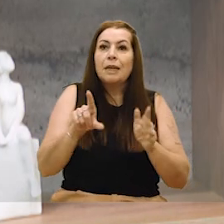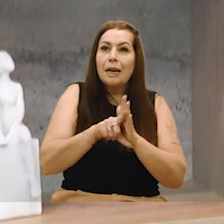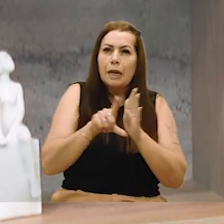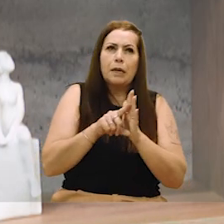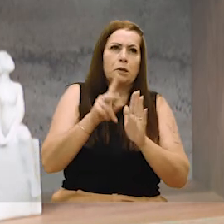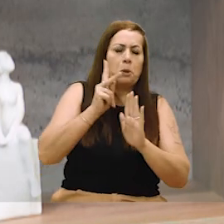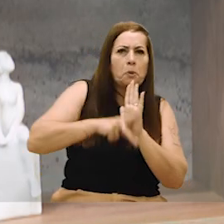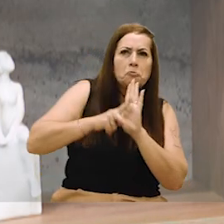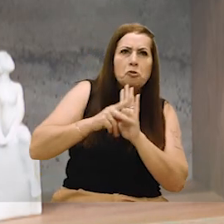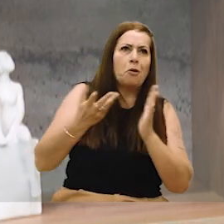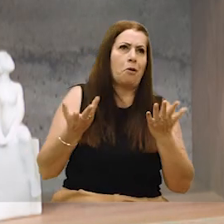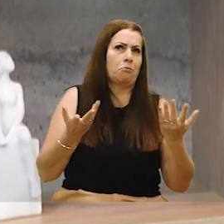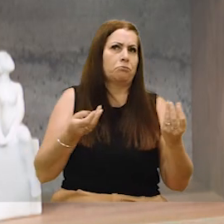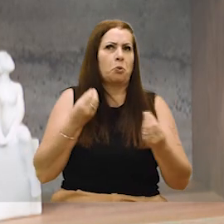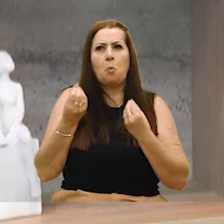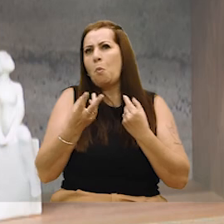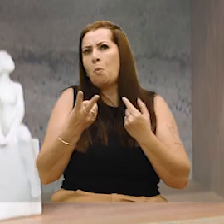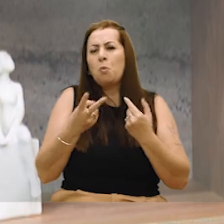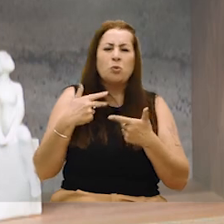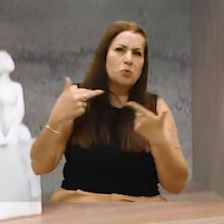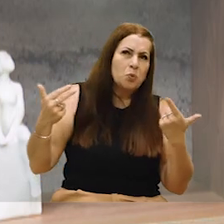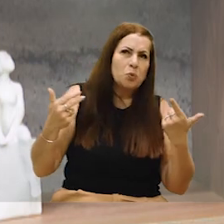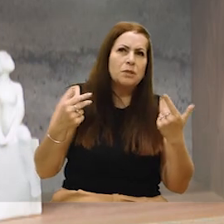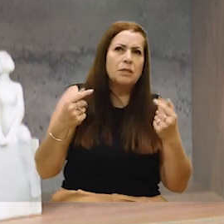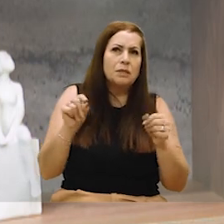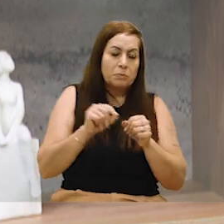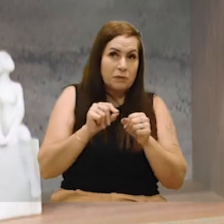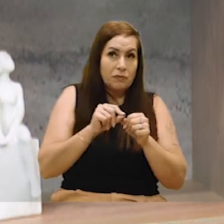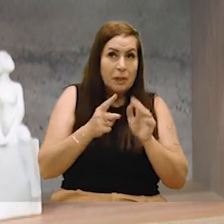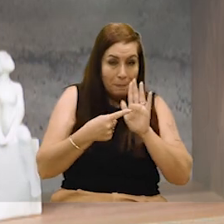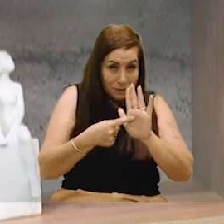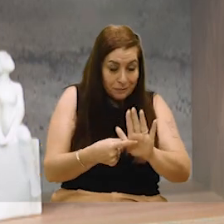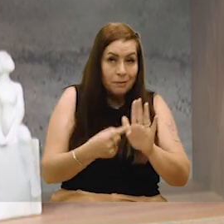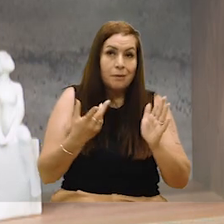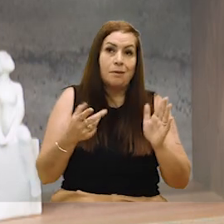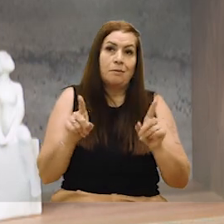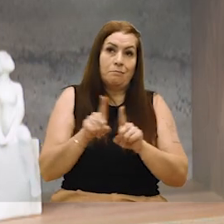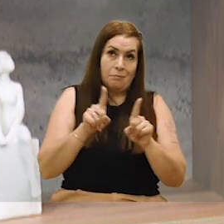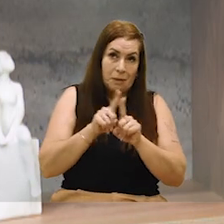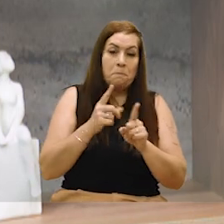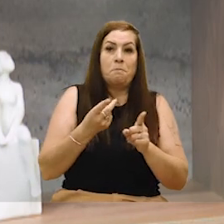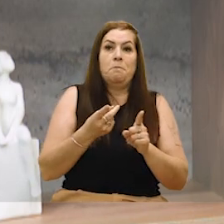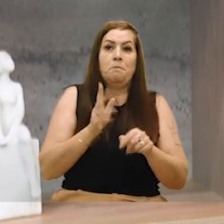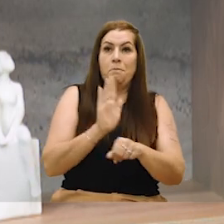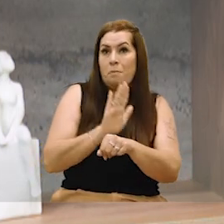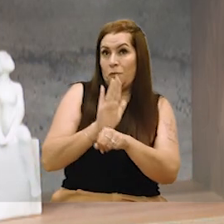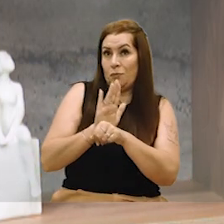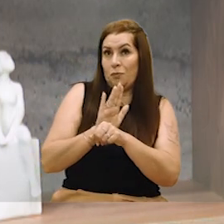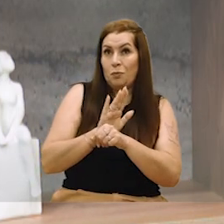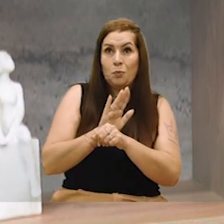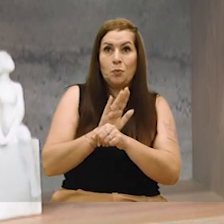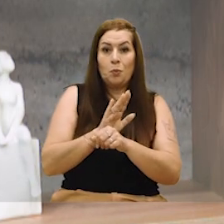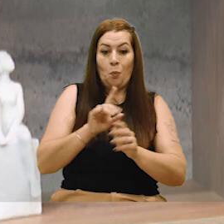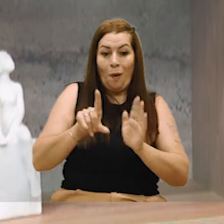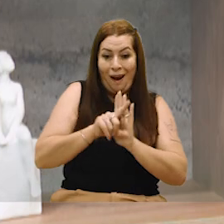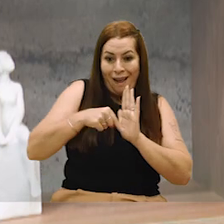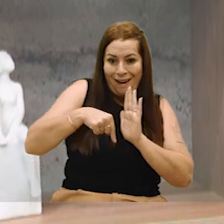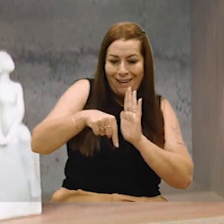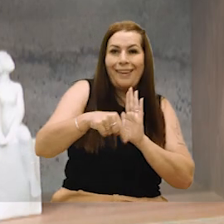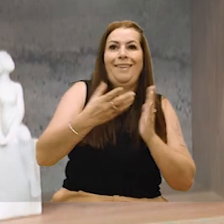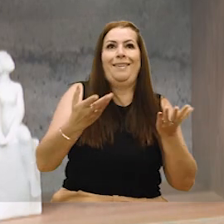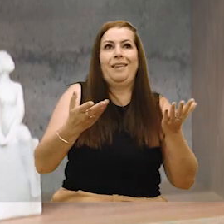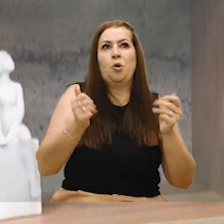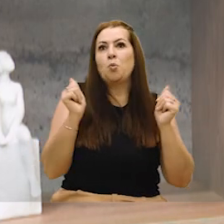intensificar, tem projetos ou outras medidas que o senhor pretende apresentar também no sentido de contribuir com a